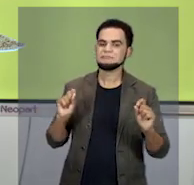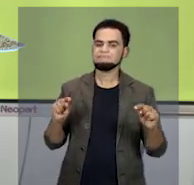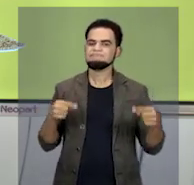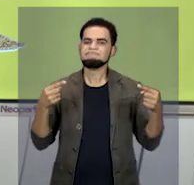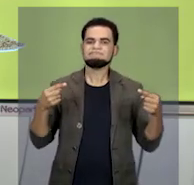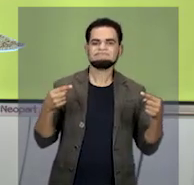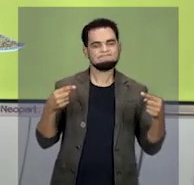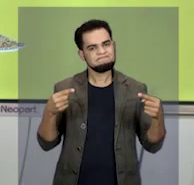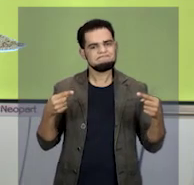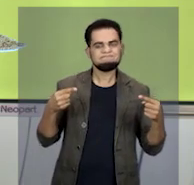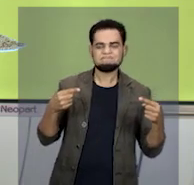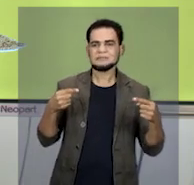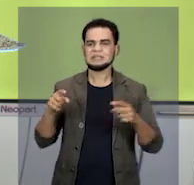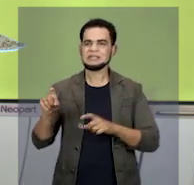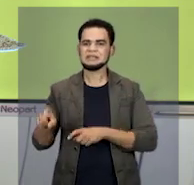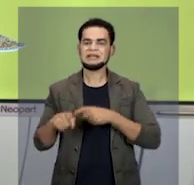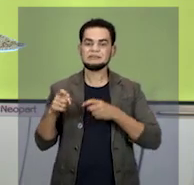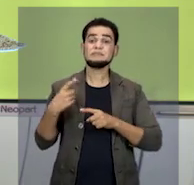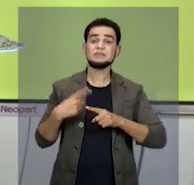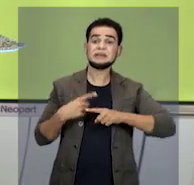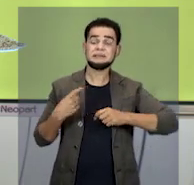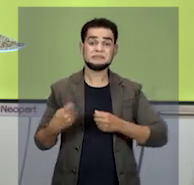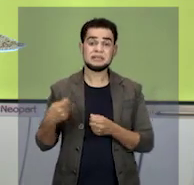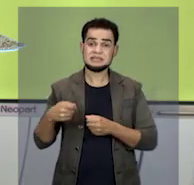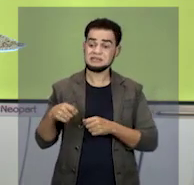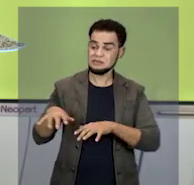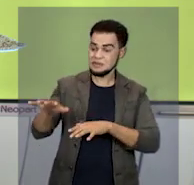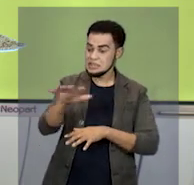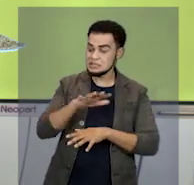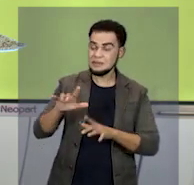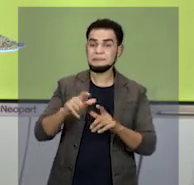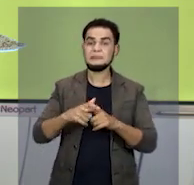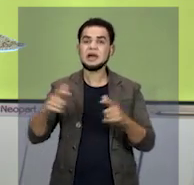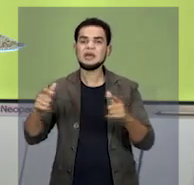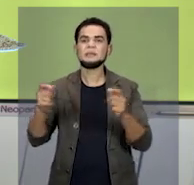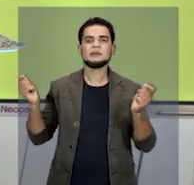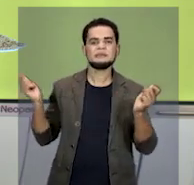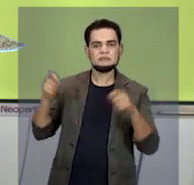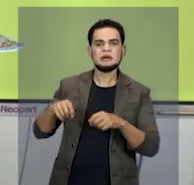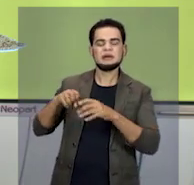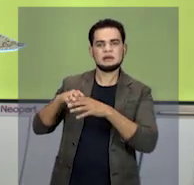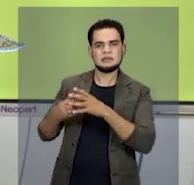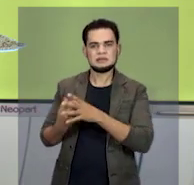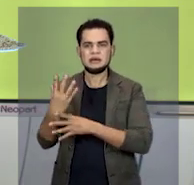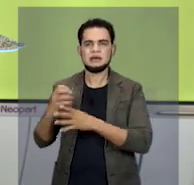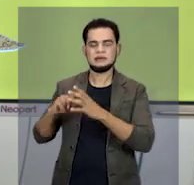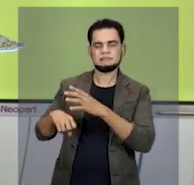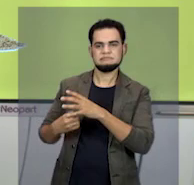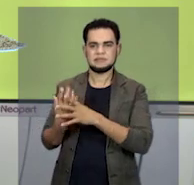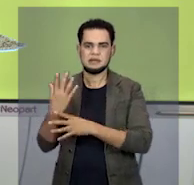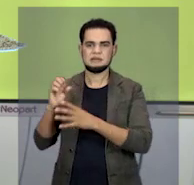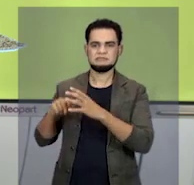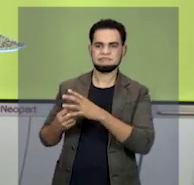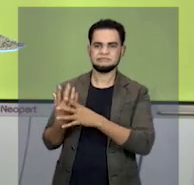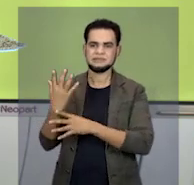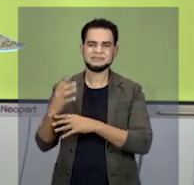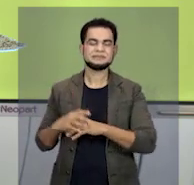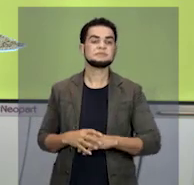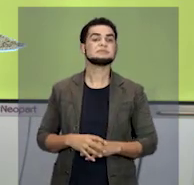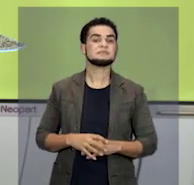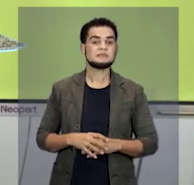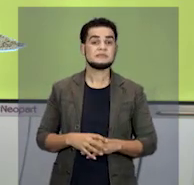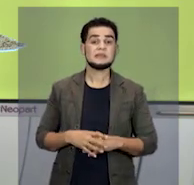uma exigência maior de espaços para essas plantações, para essa atividade da monocultura, né? E aí,